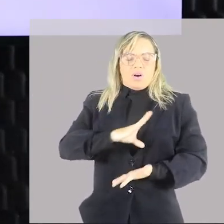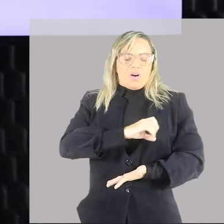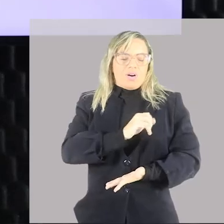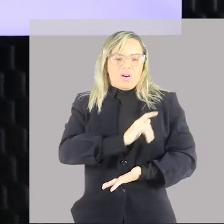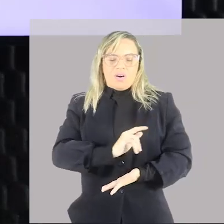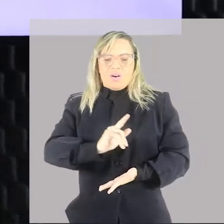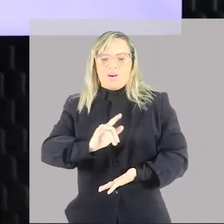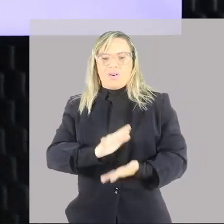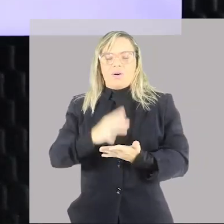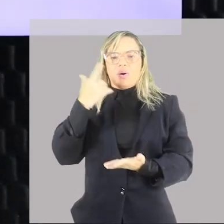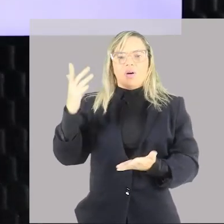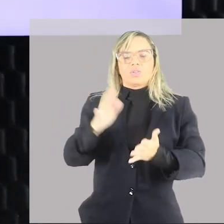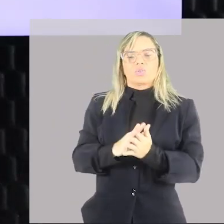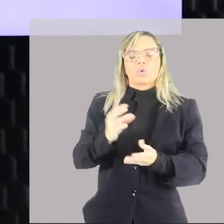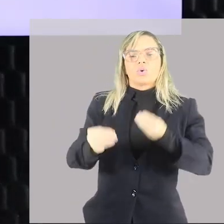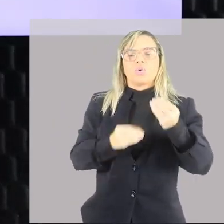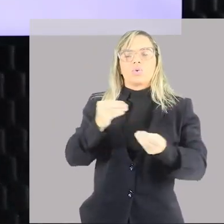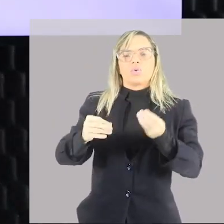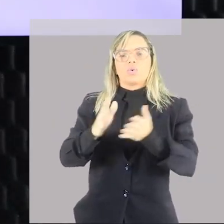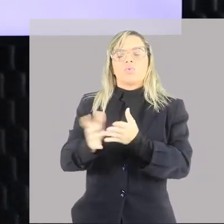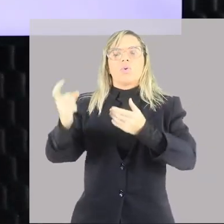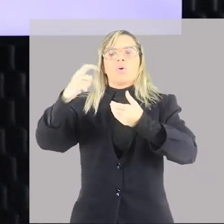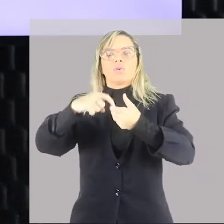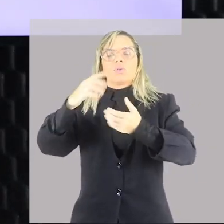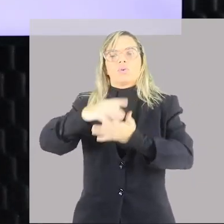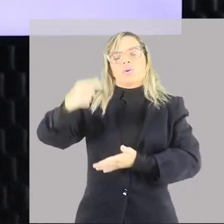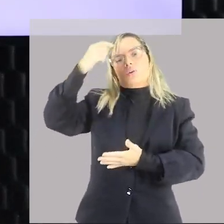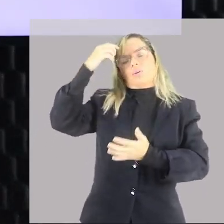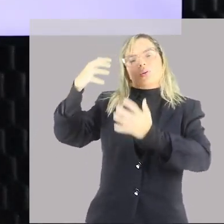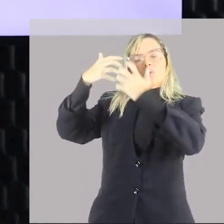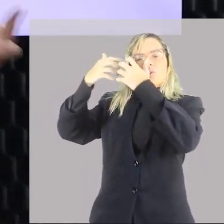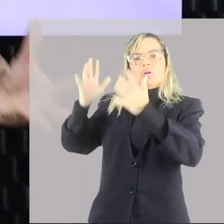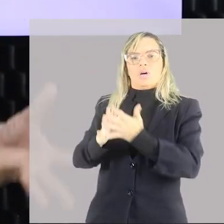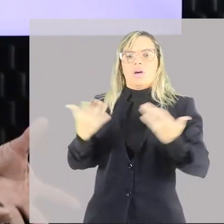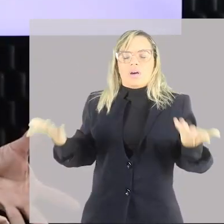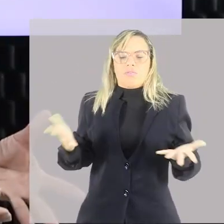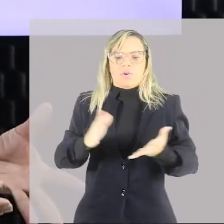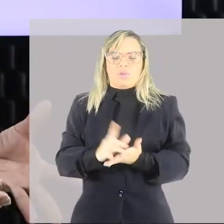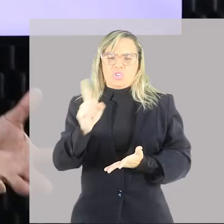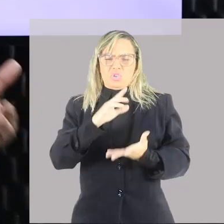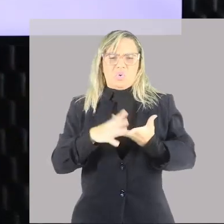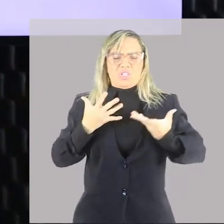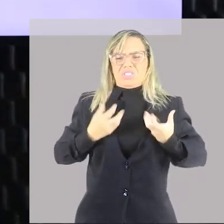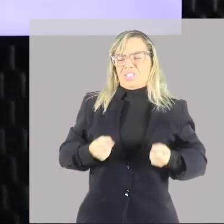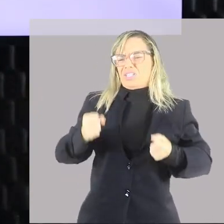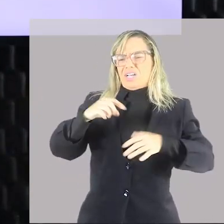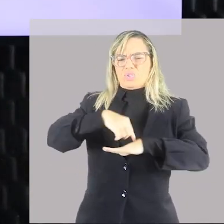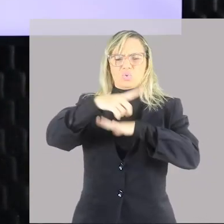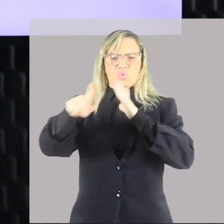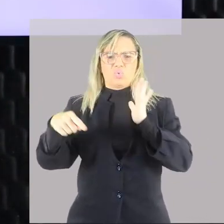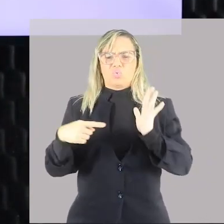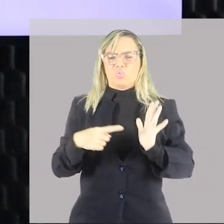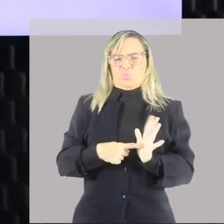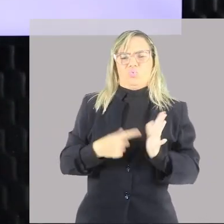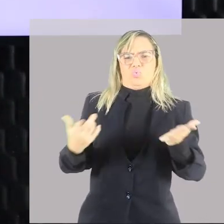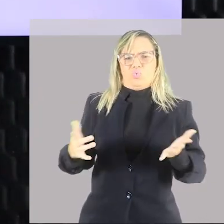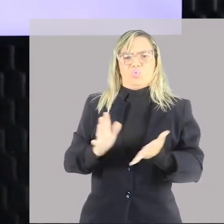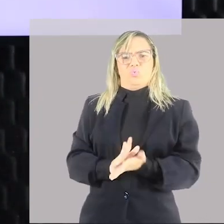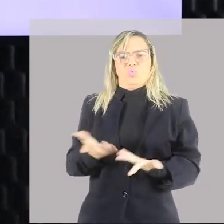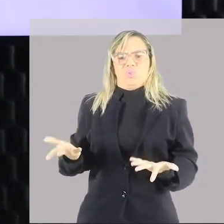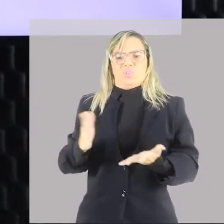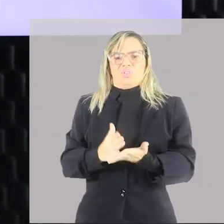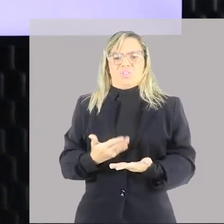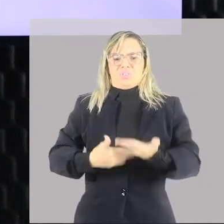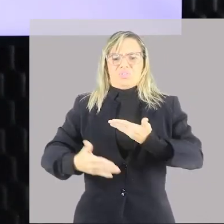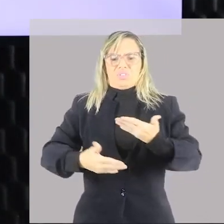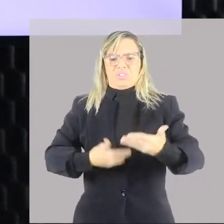perplexidade. A forma que o indivíduo tem de não se conformar com aquilo que é colocado para ele constantemente